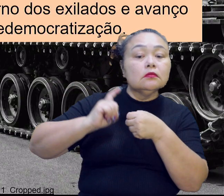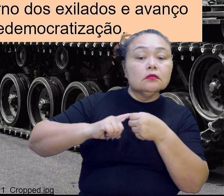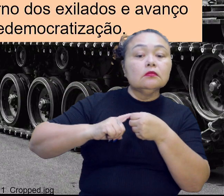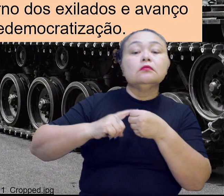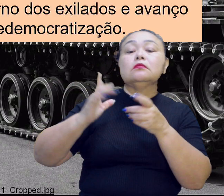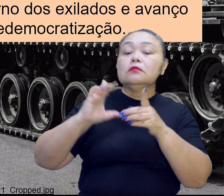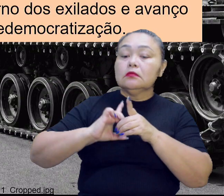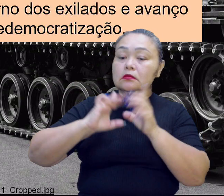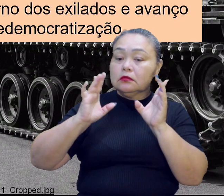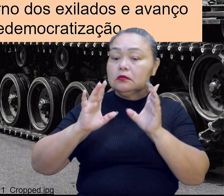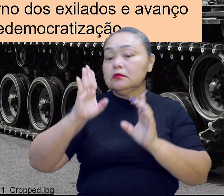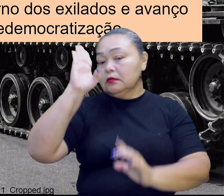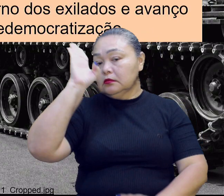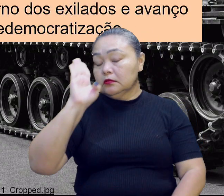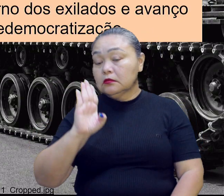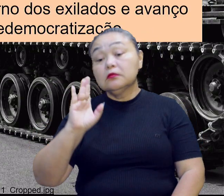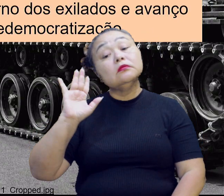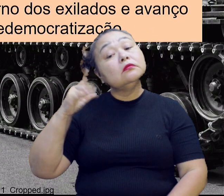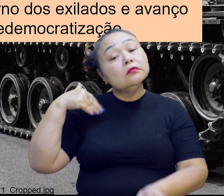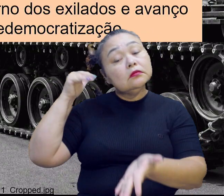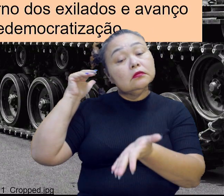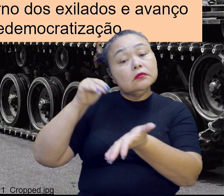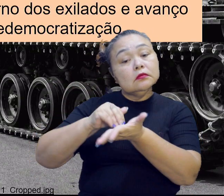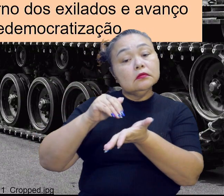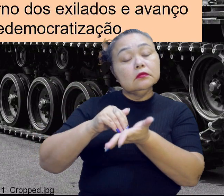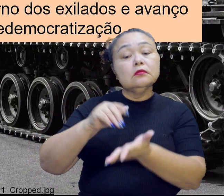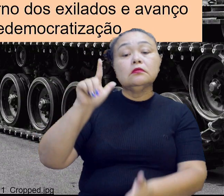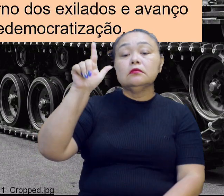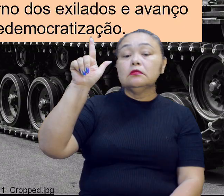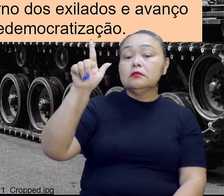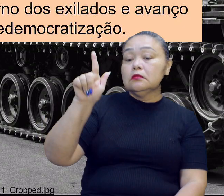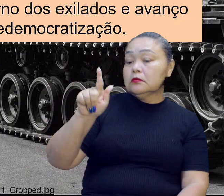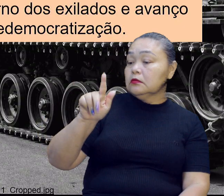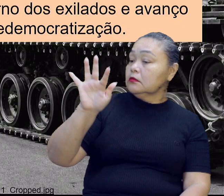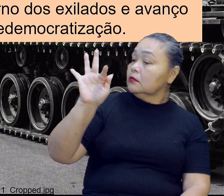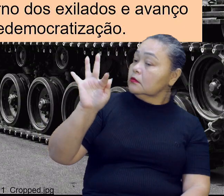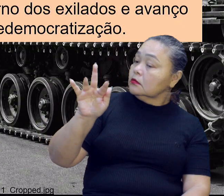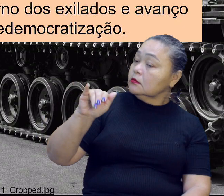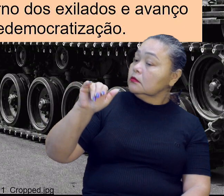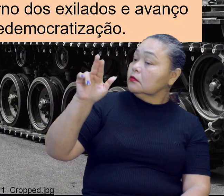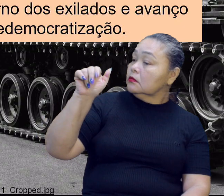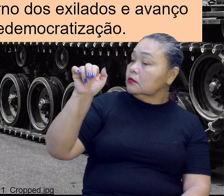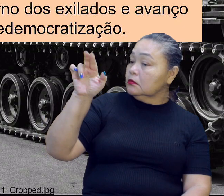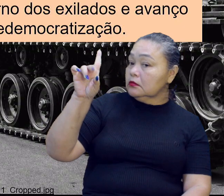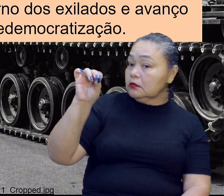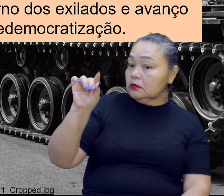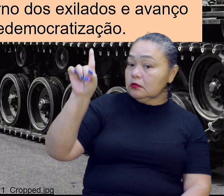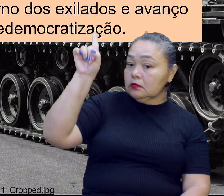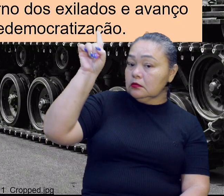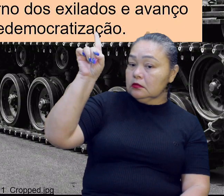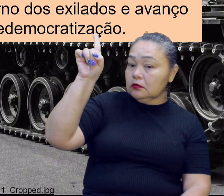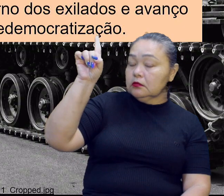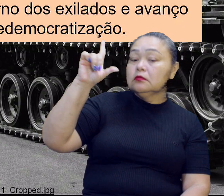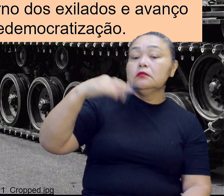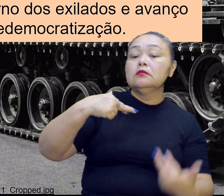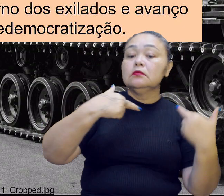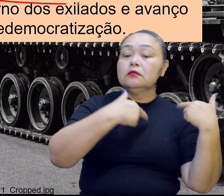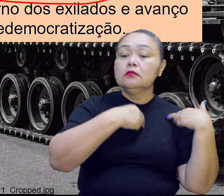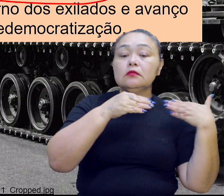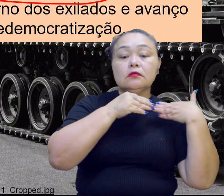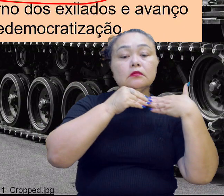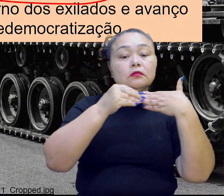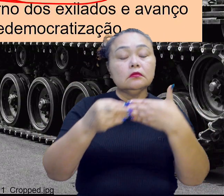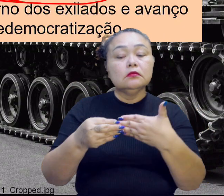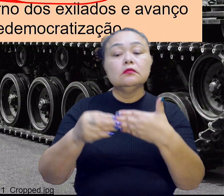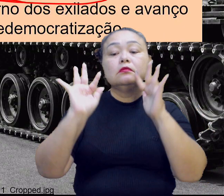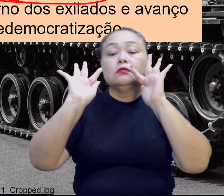a democracia para o Brasil. E finalmente nós vamos ter o Figueiredo, que vai ser responsável por conduzir o